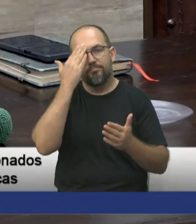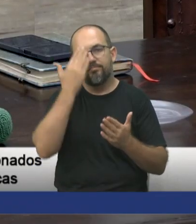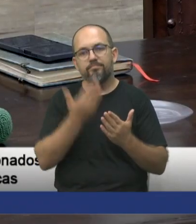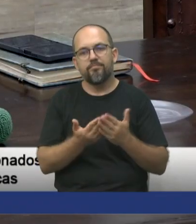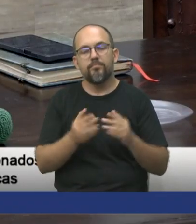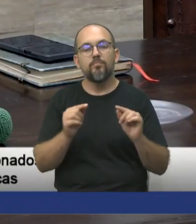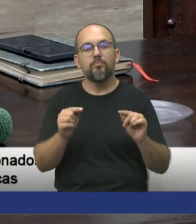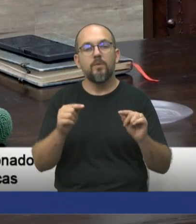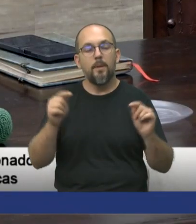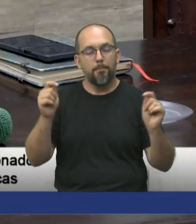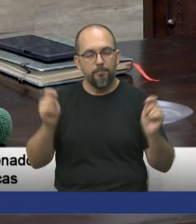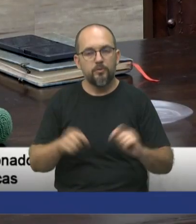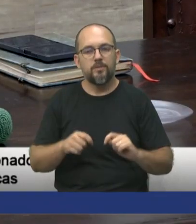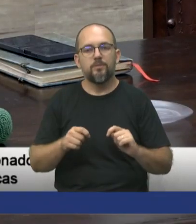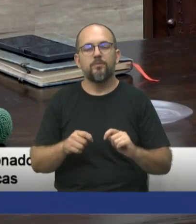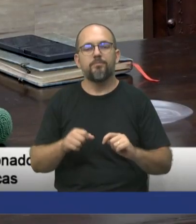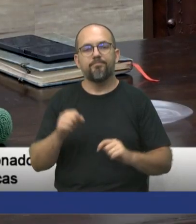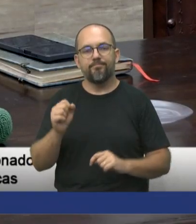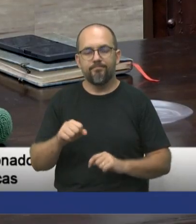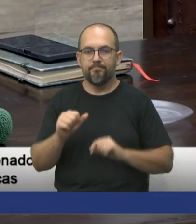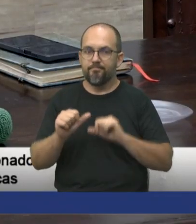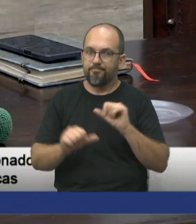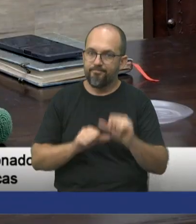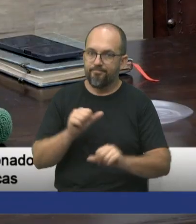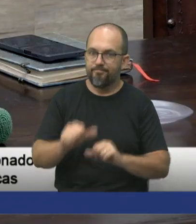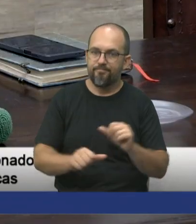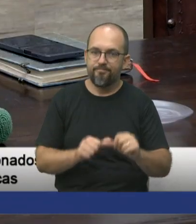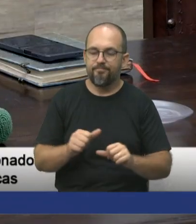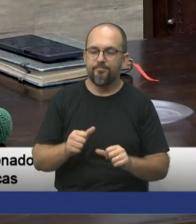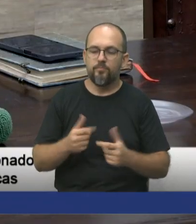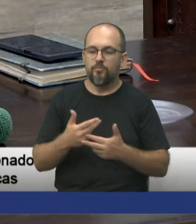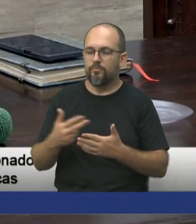acreditando que é possível reverter as